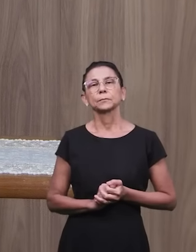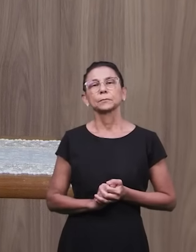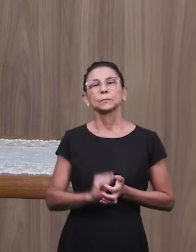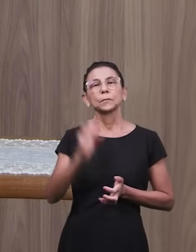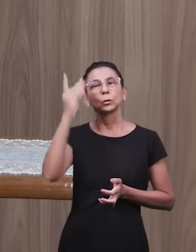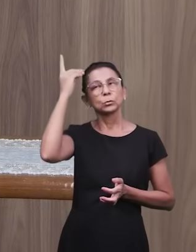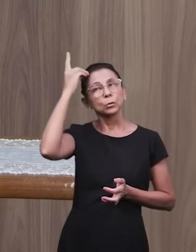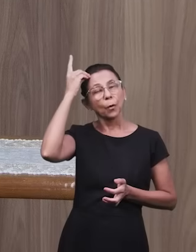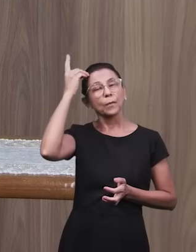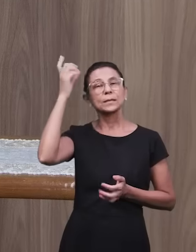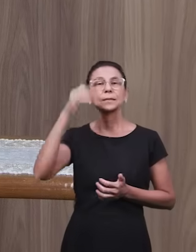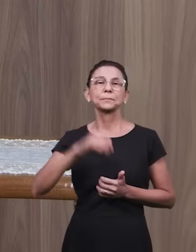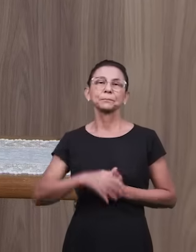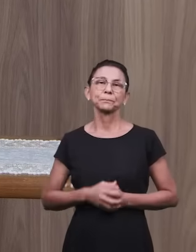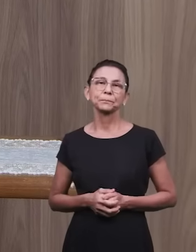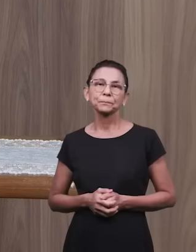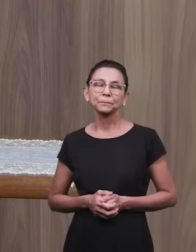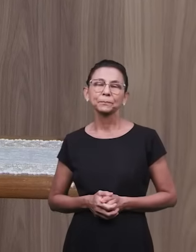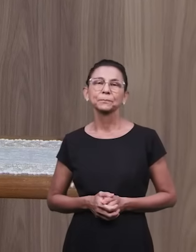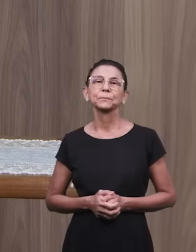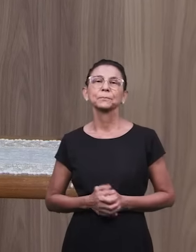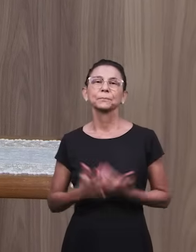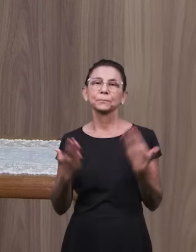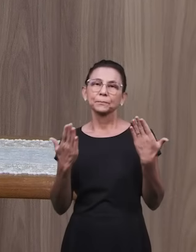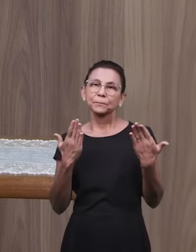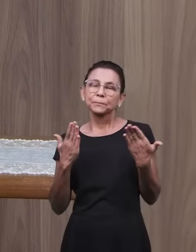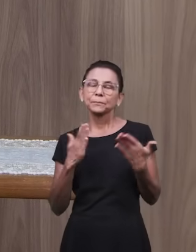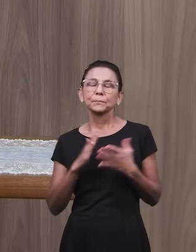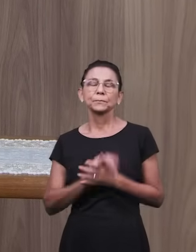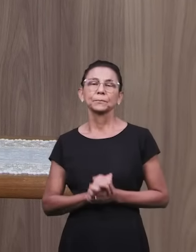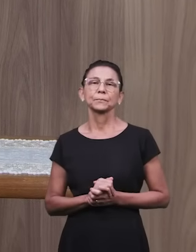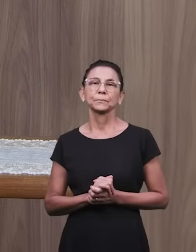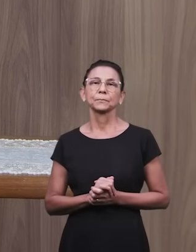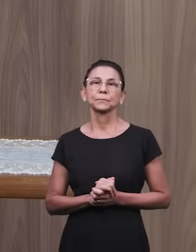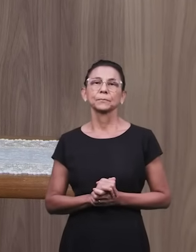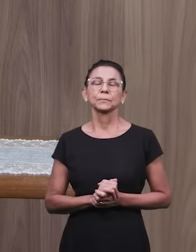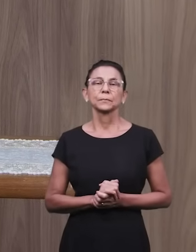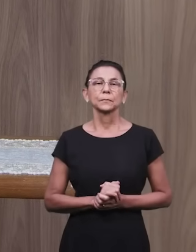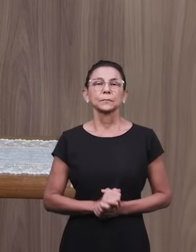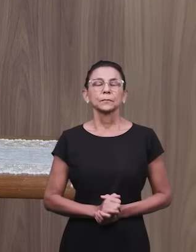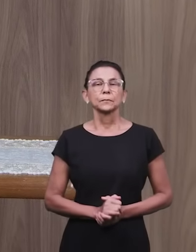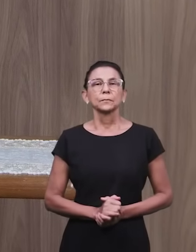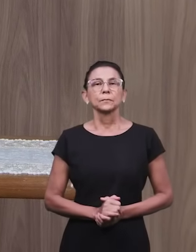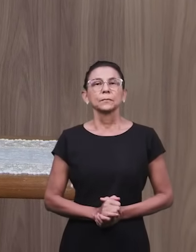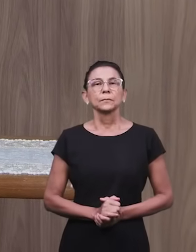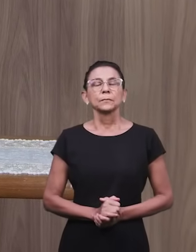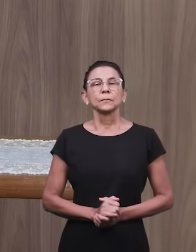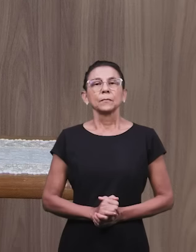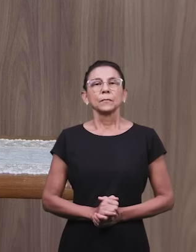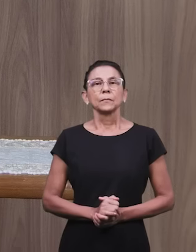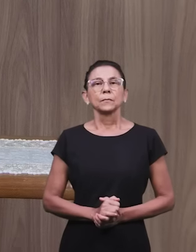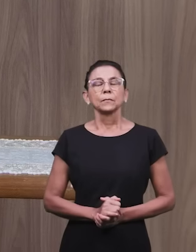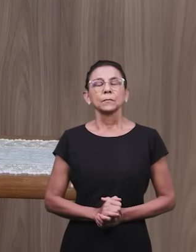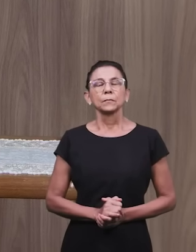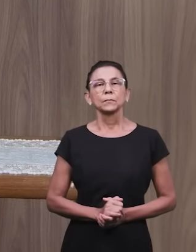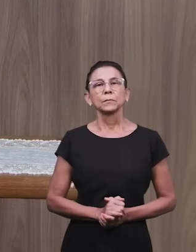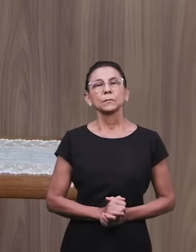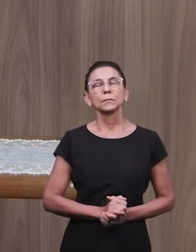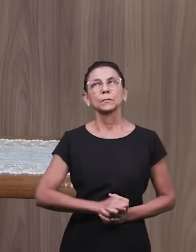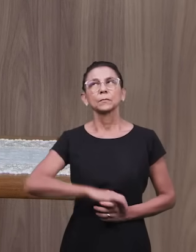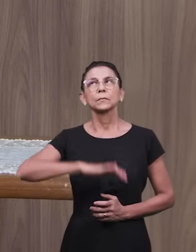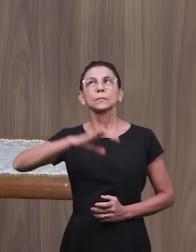Você vai observar que Deus também ele faz uma escolha. Ele elege o homem e ele o